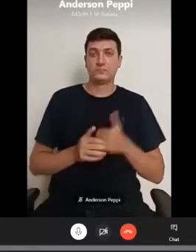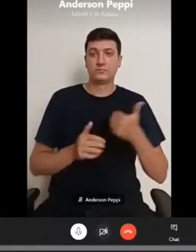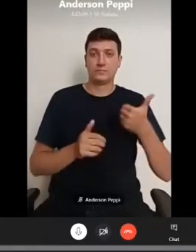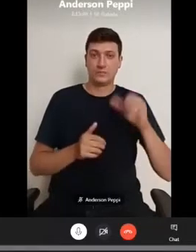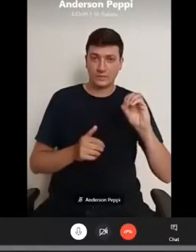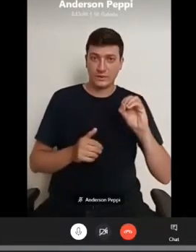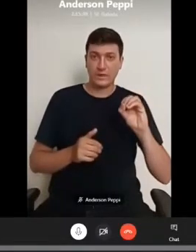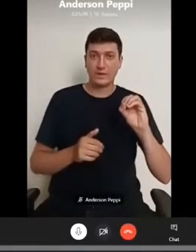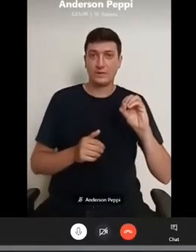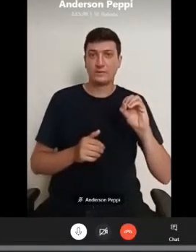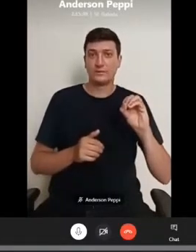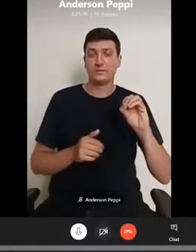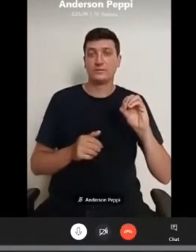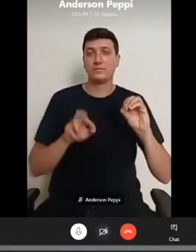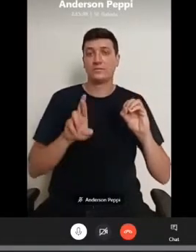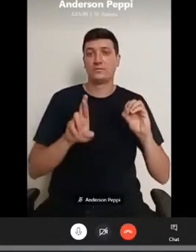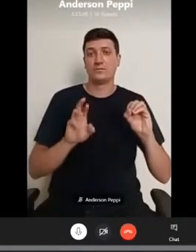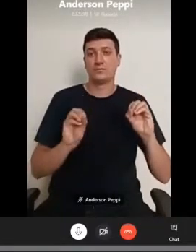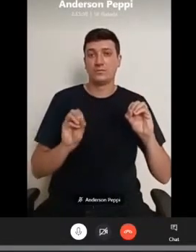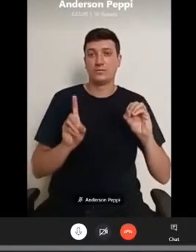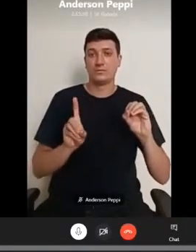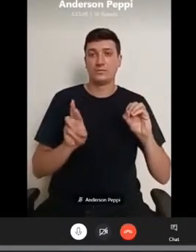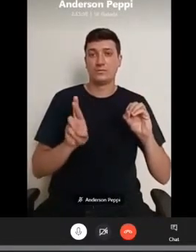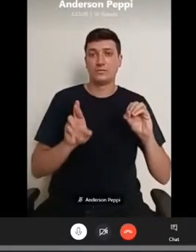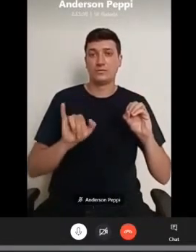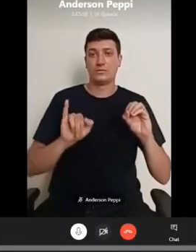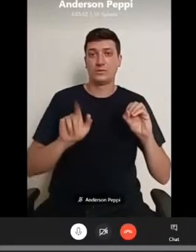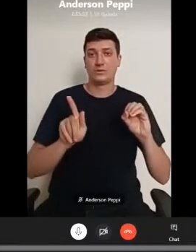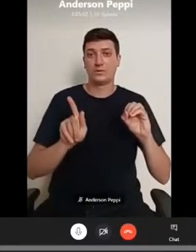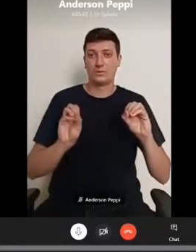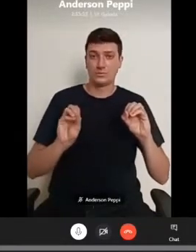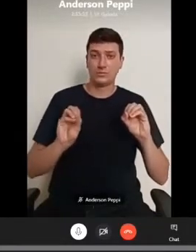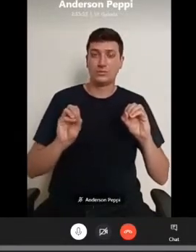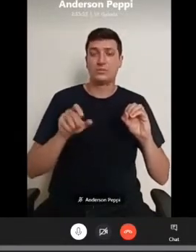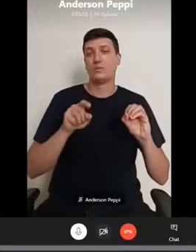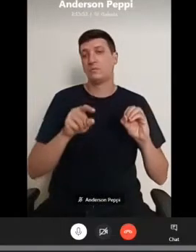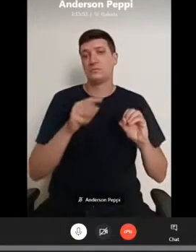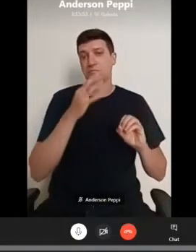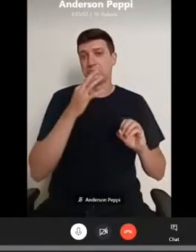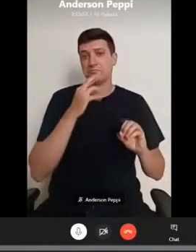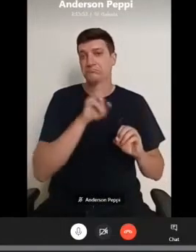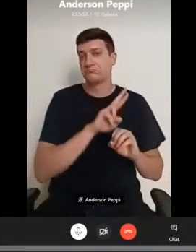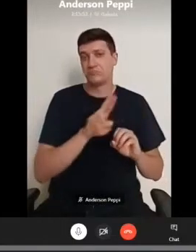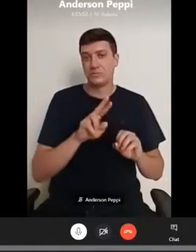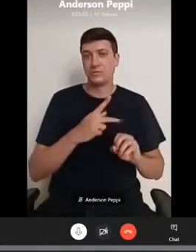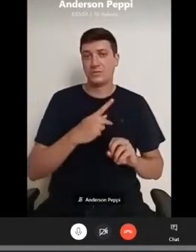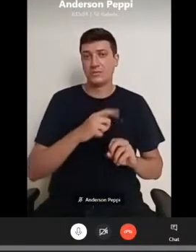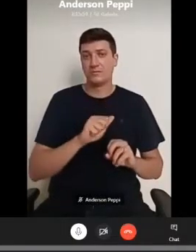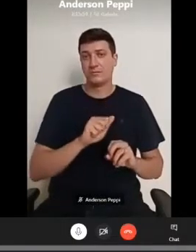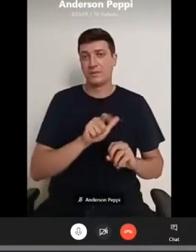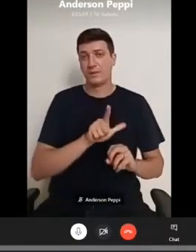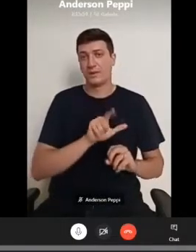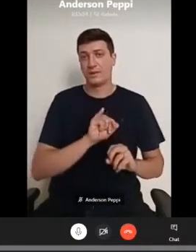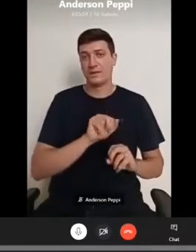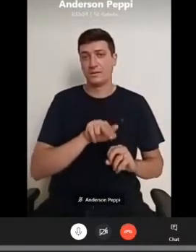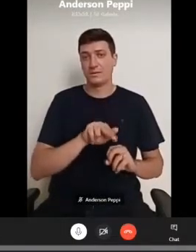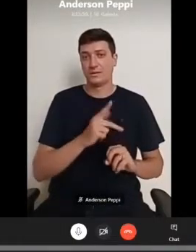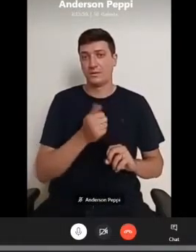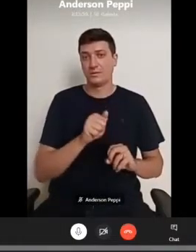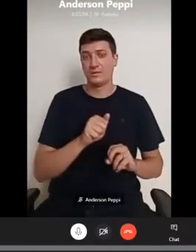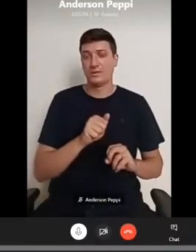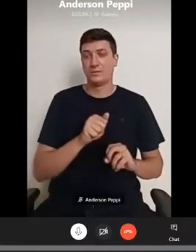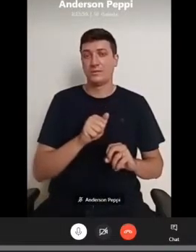Rodrigo Rodrigues, aí conhecido Palinha, com 10 votos, e Abelardo, 1 voto.